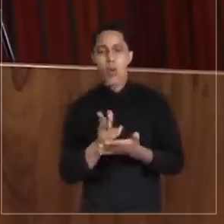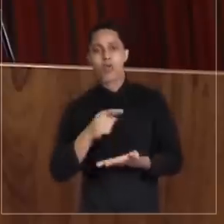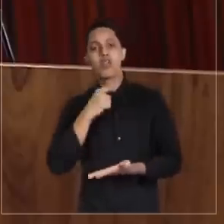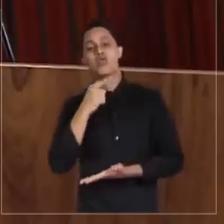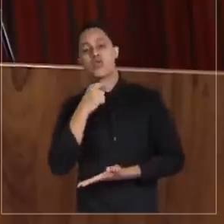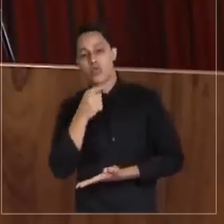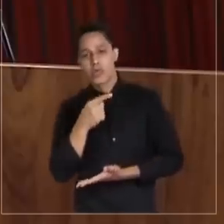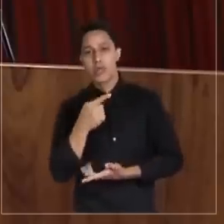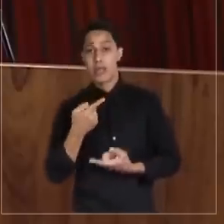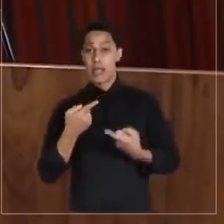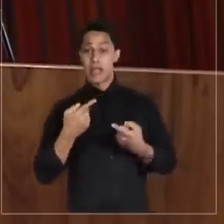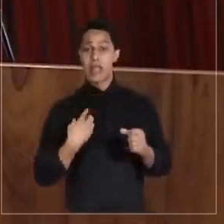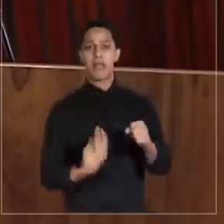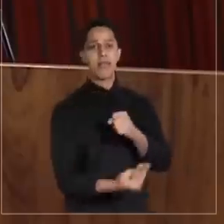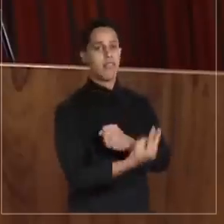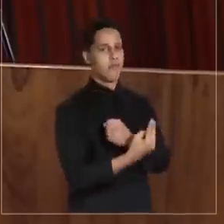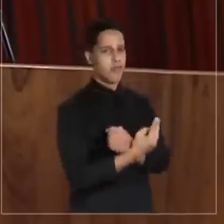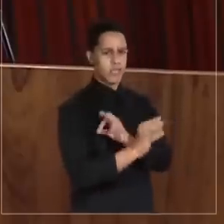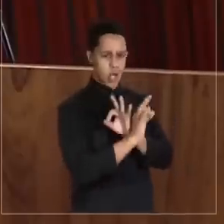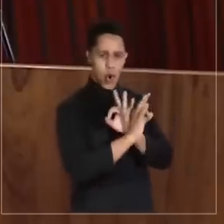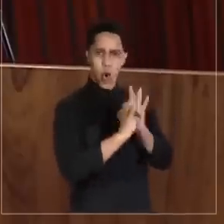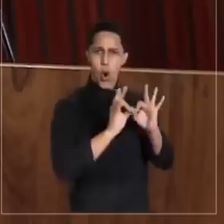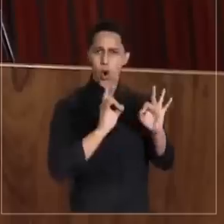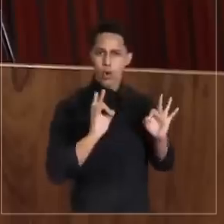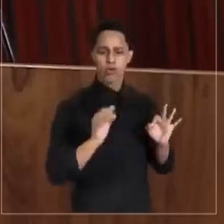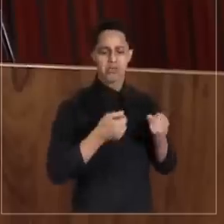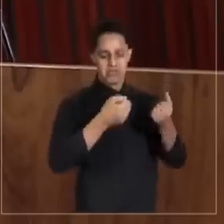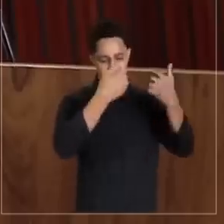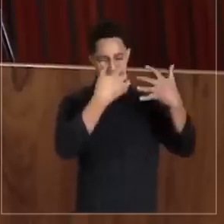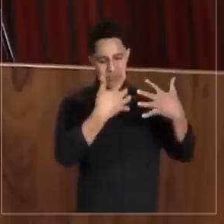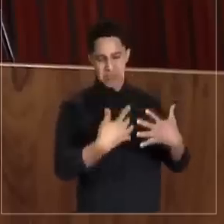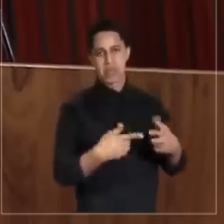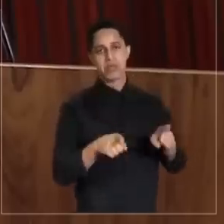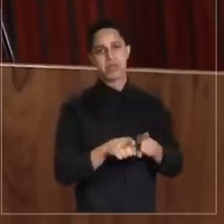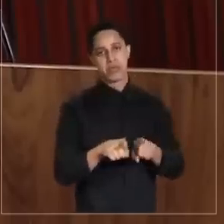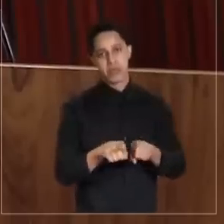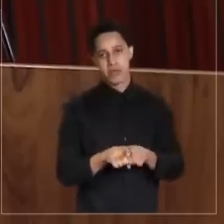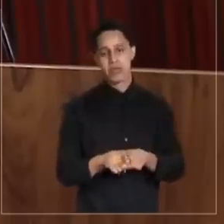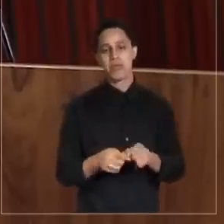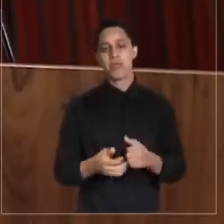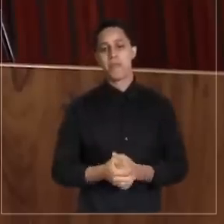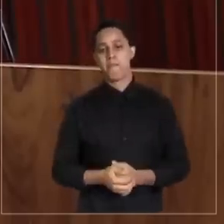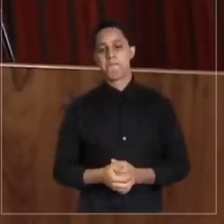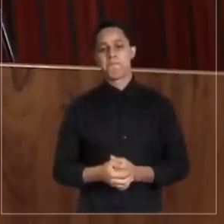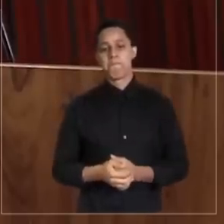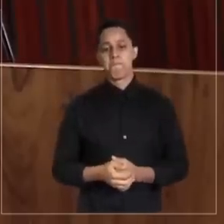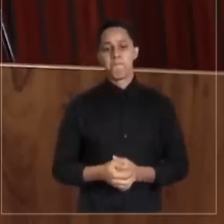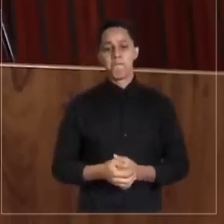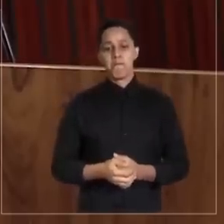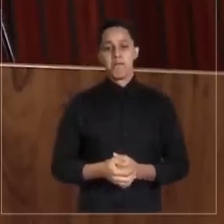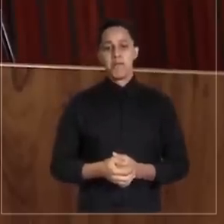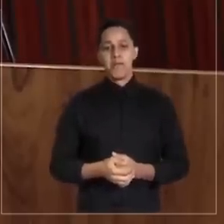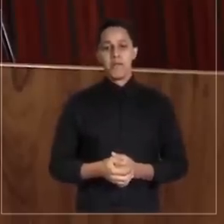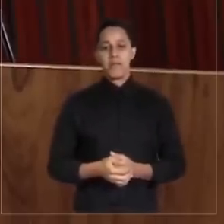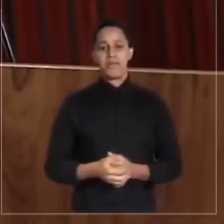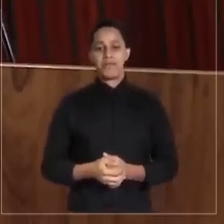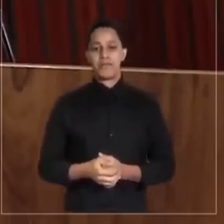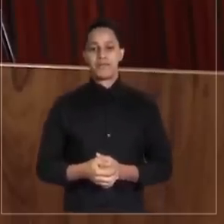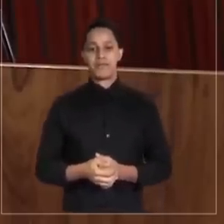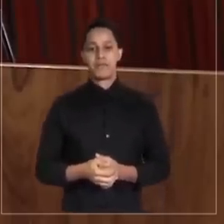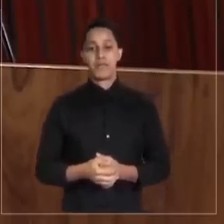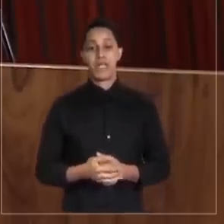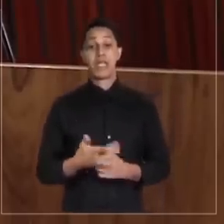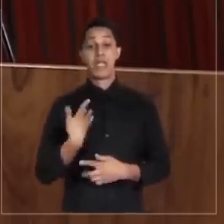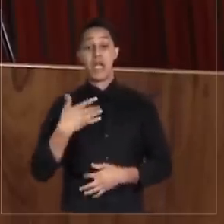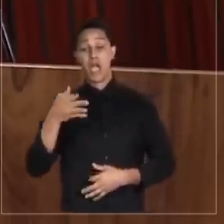eficiente defesa, do doutor Tarcísio, como é também a do autor, doutor Valber, que